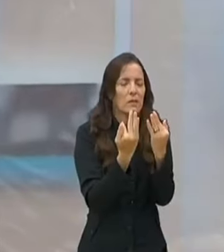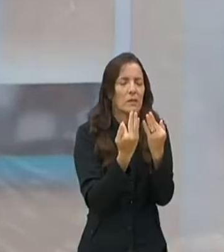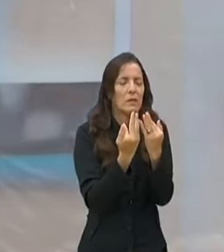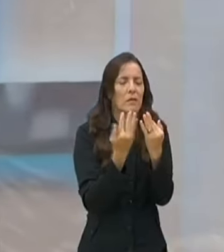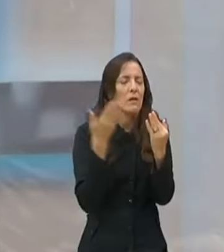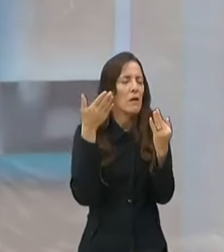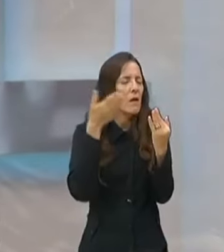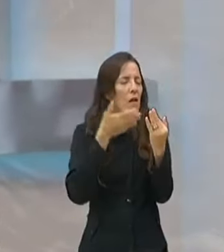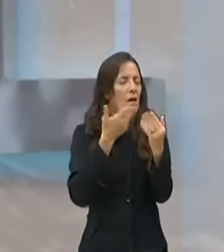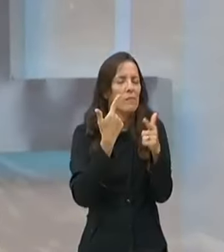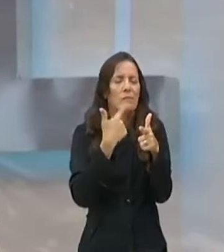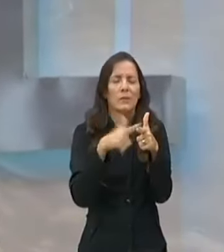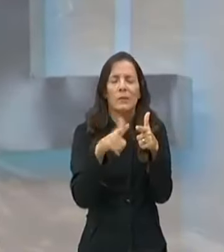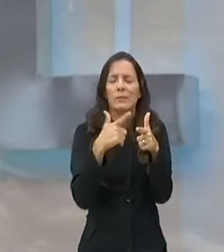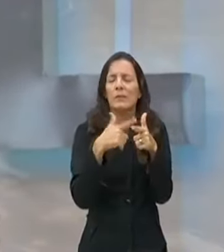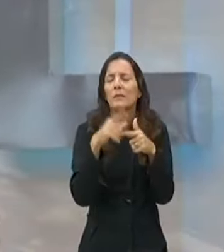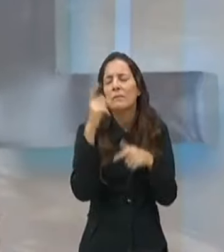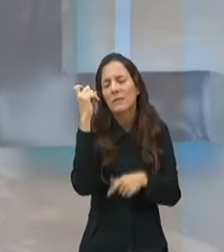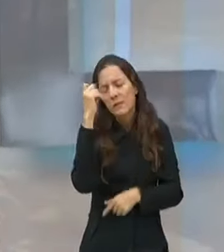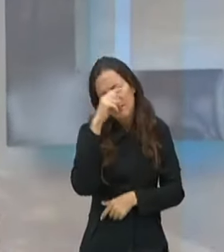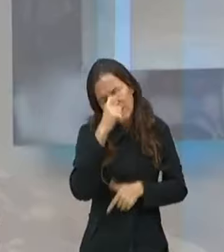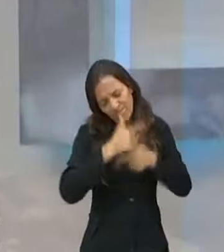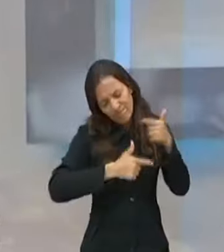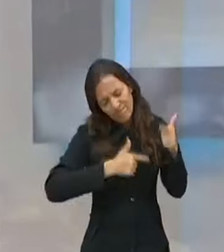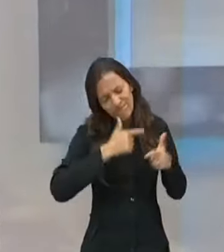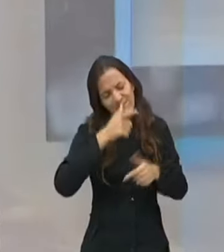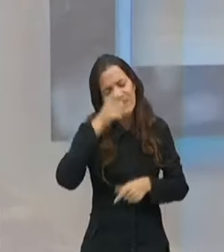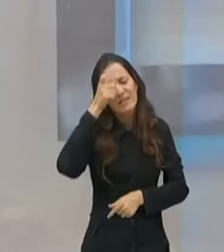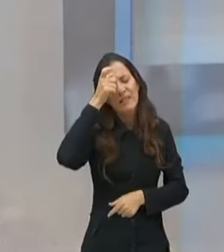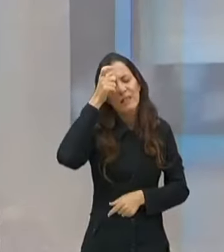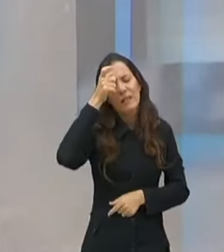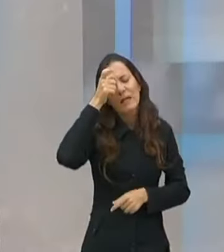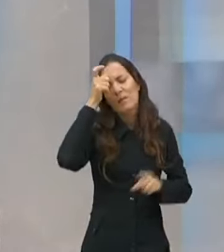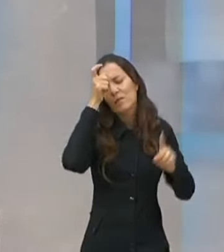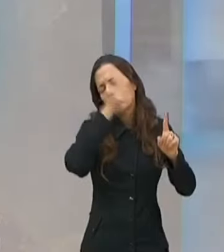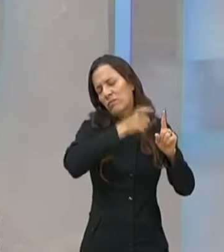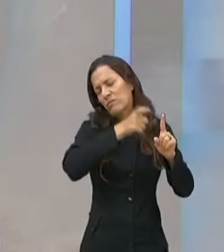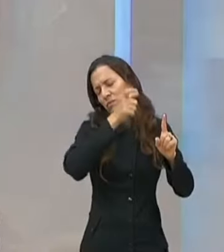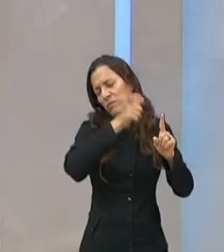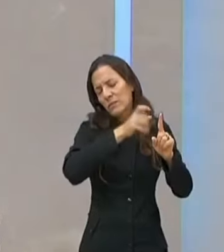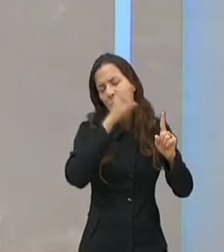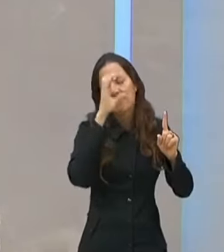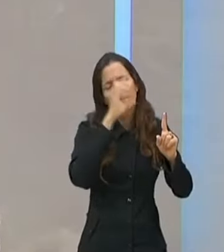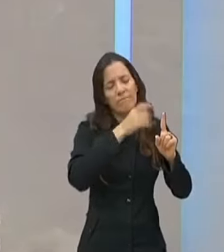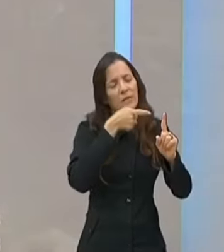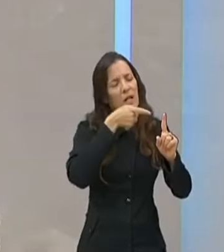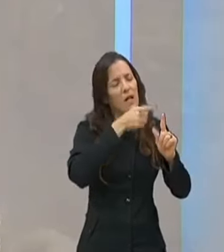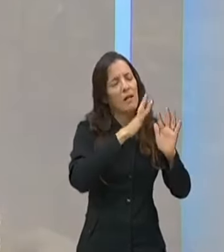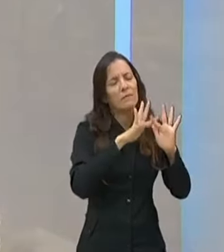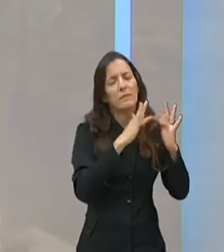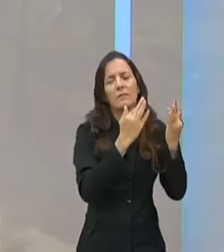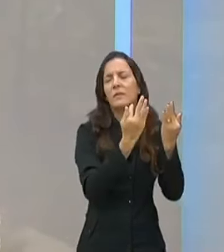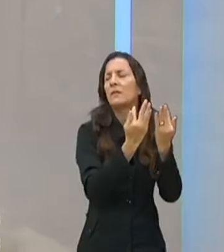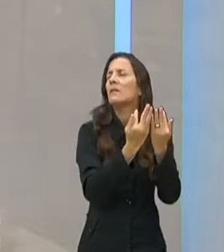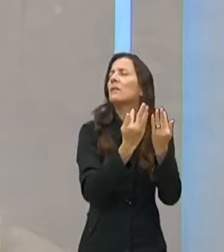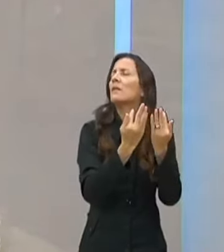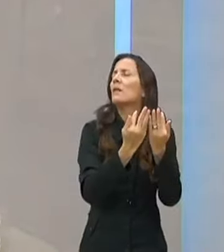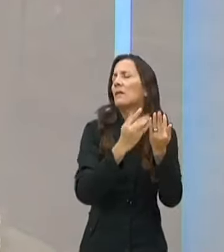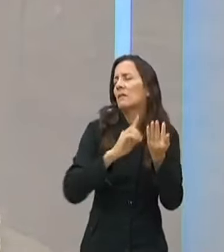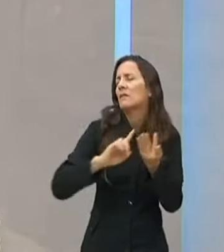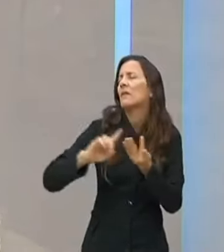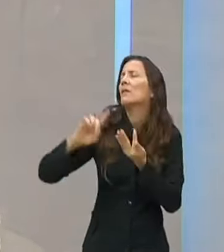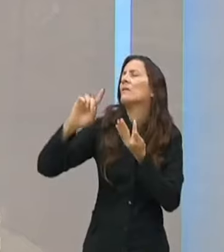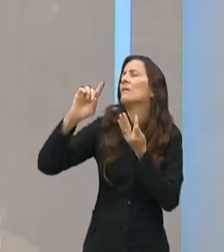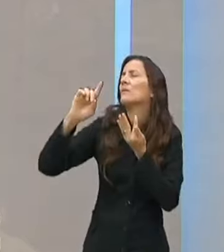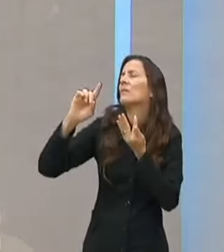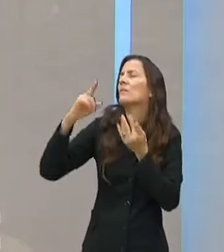enfrentando uma verdadeira batalha com as hostes do inimigo, com as setas malignas que vêm